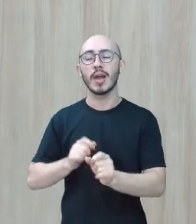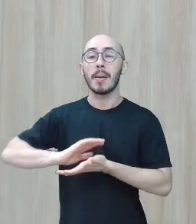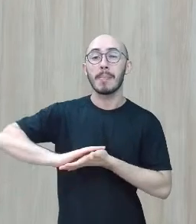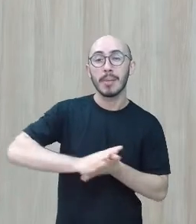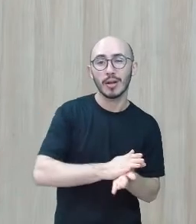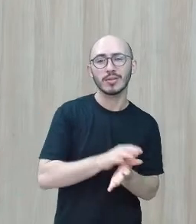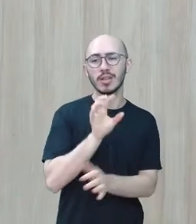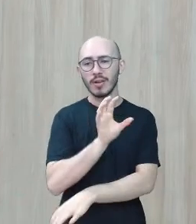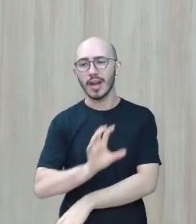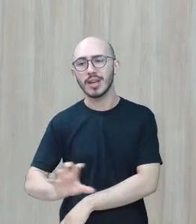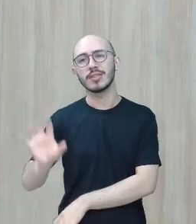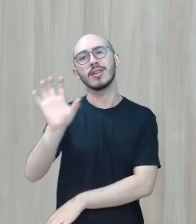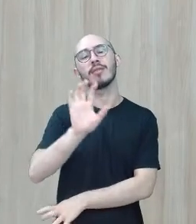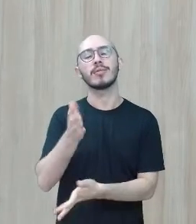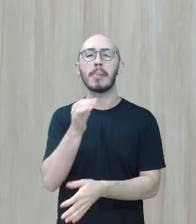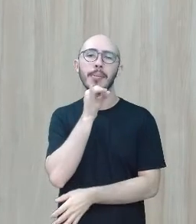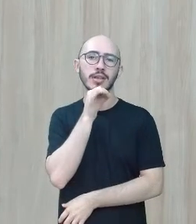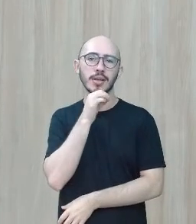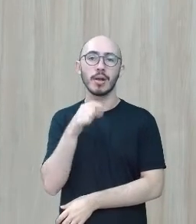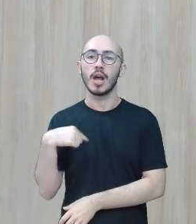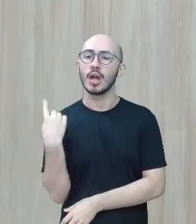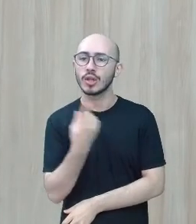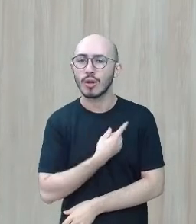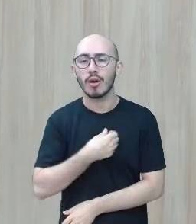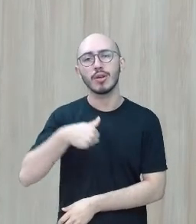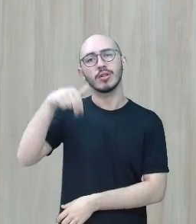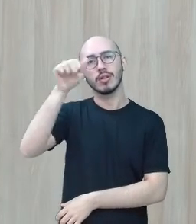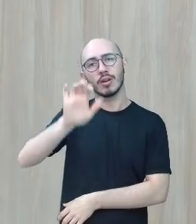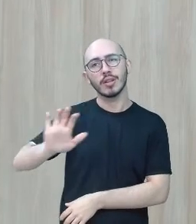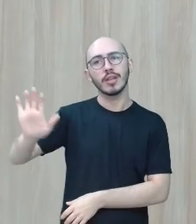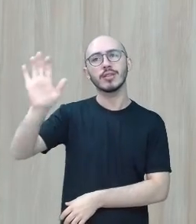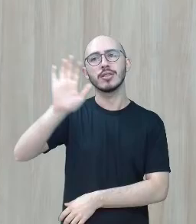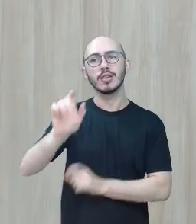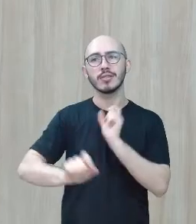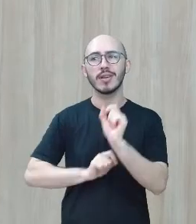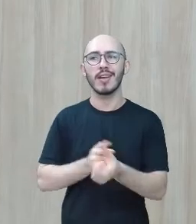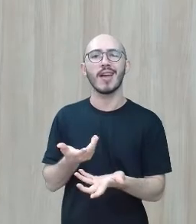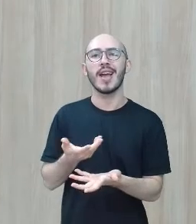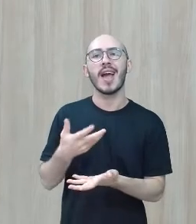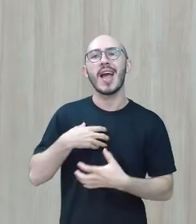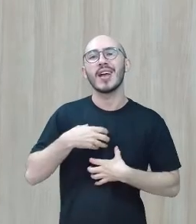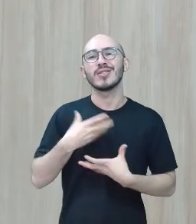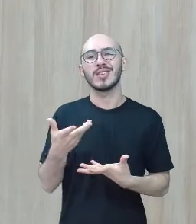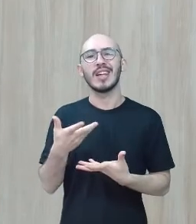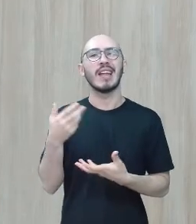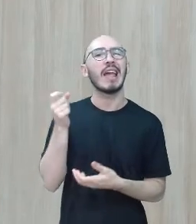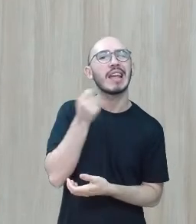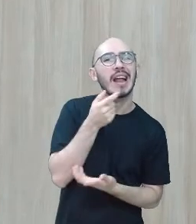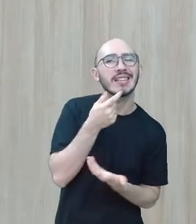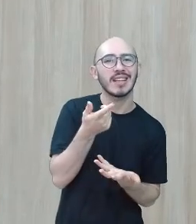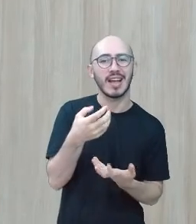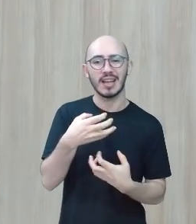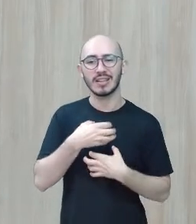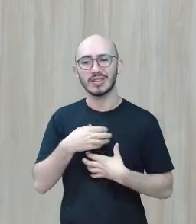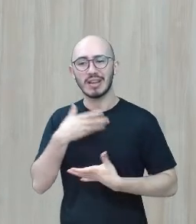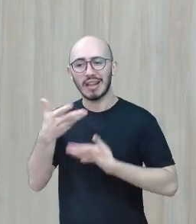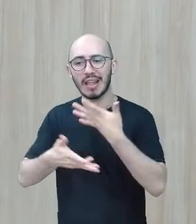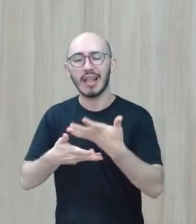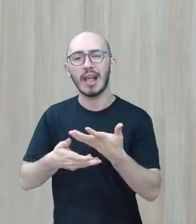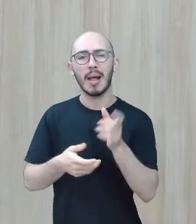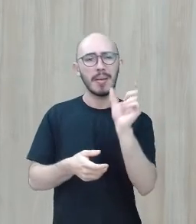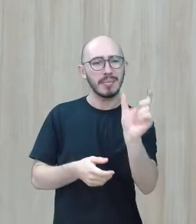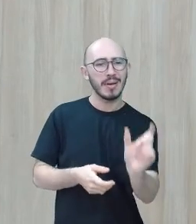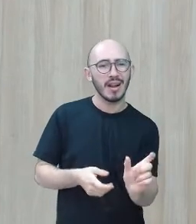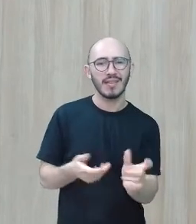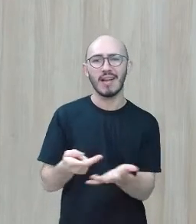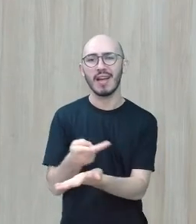nordestinos, já ouvimos falar que a gente não fala certo, que a gente fala engraçado, que o sotaque é zoado, que a gente não fala as palavras